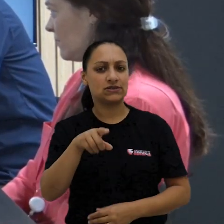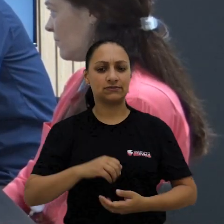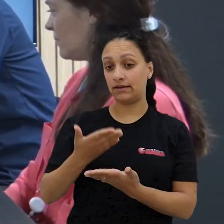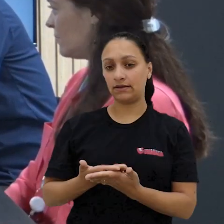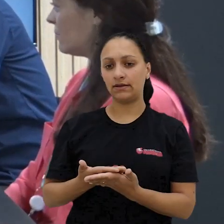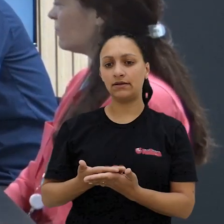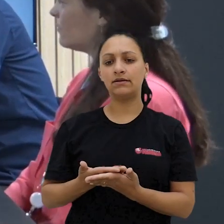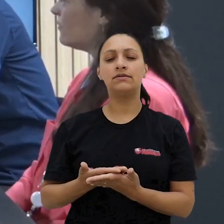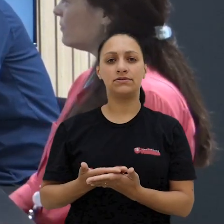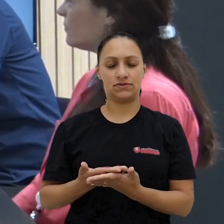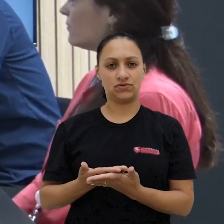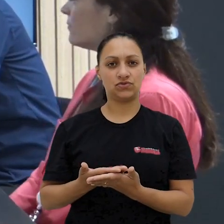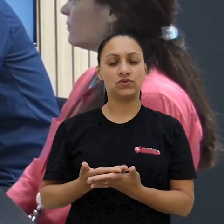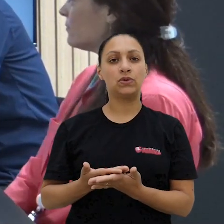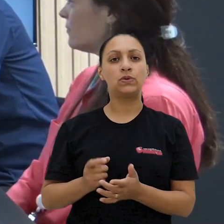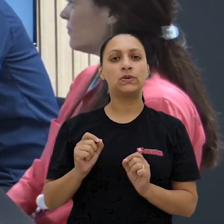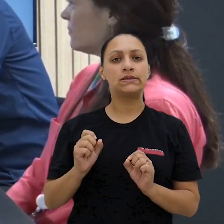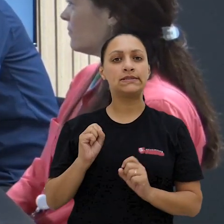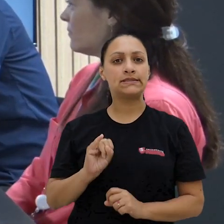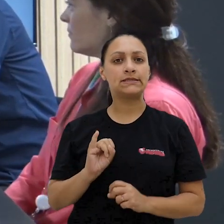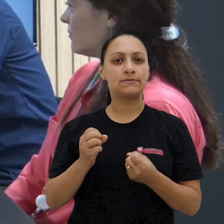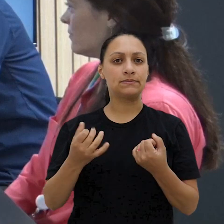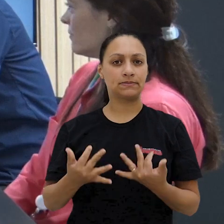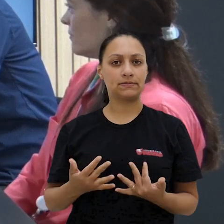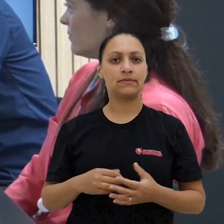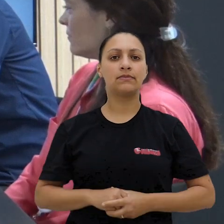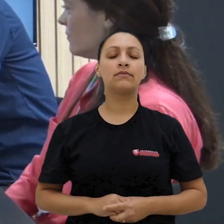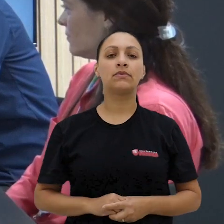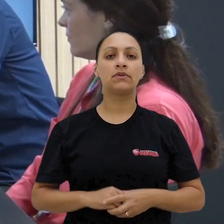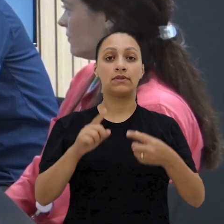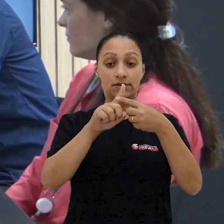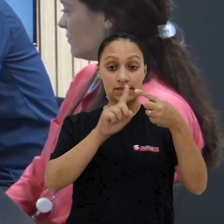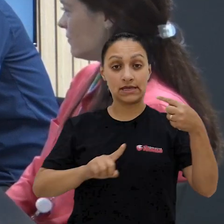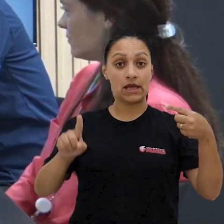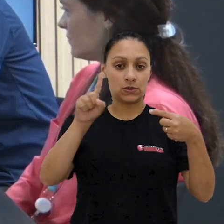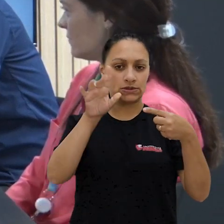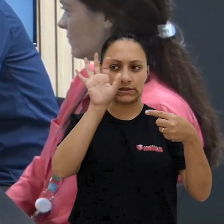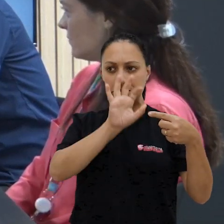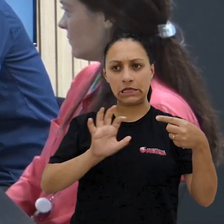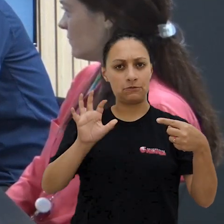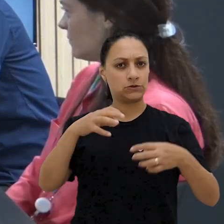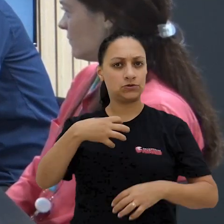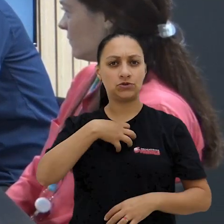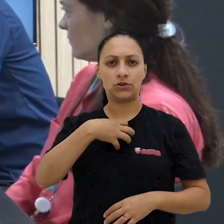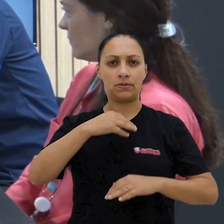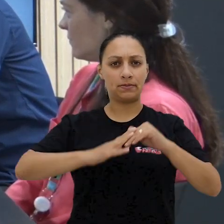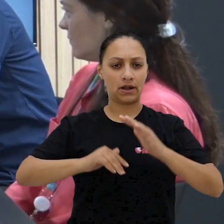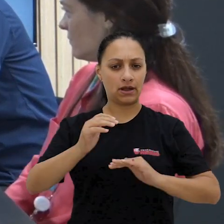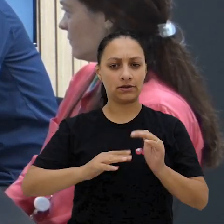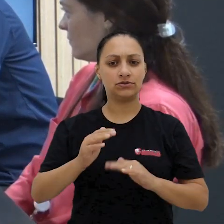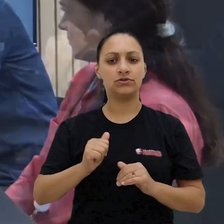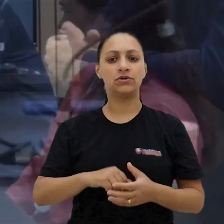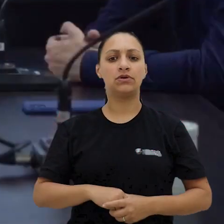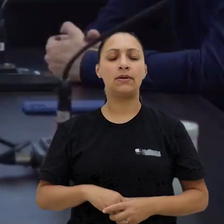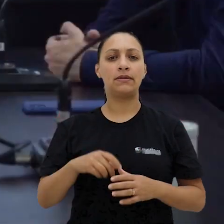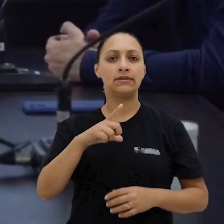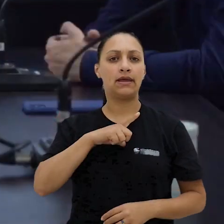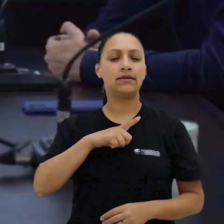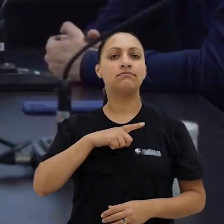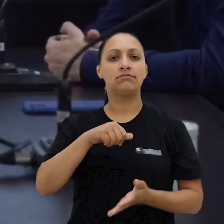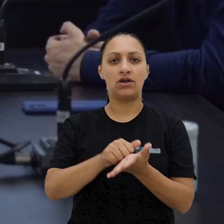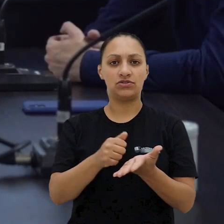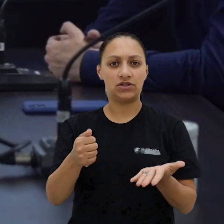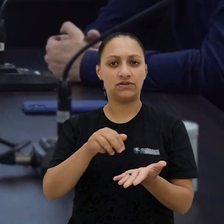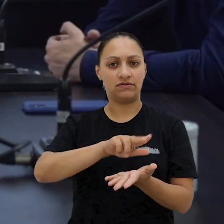acredito, assim, se a gente for pegar, assim, definições, né? O ecossistema, de um jeito prático e bem chulo de dizer, você tem vários agentes,